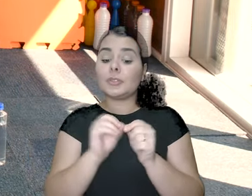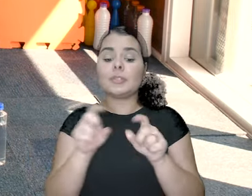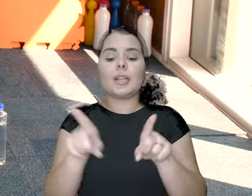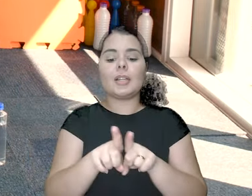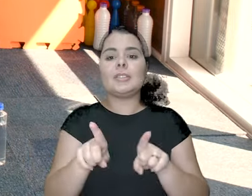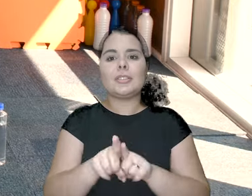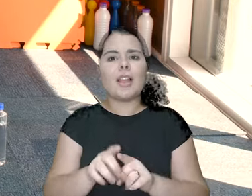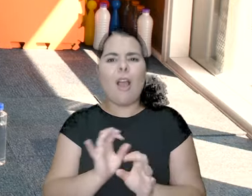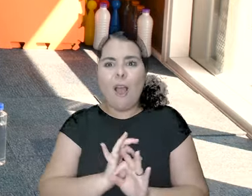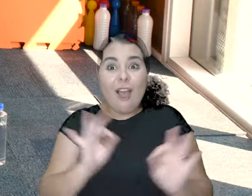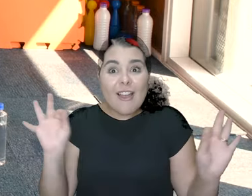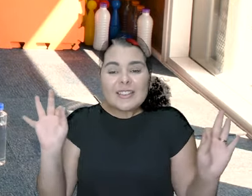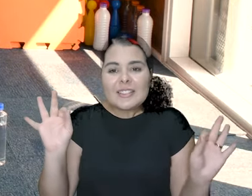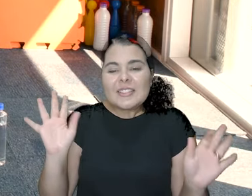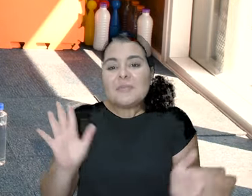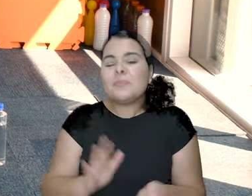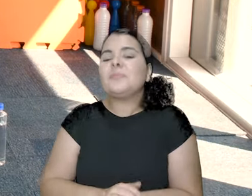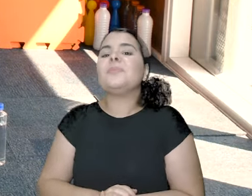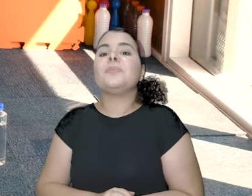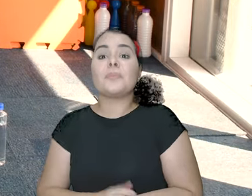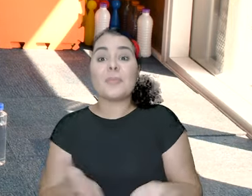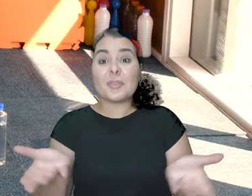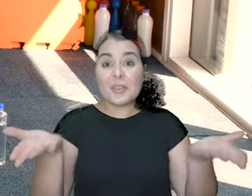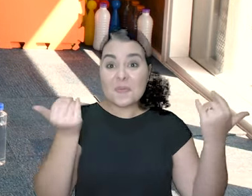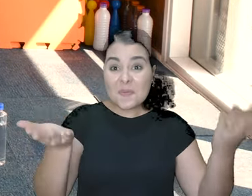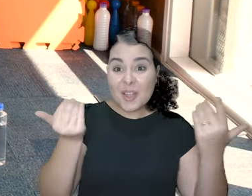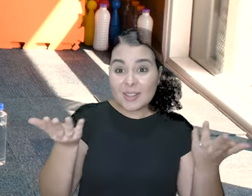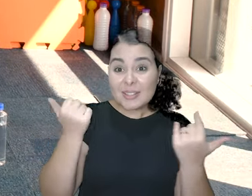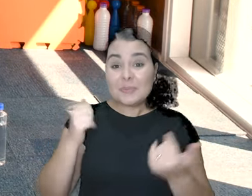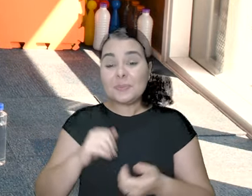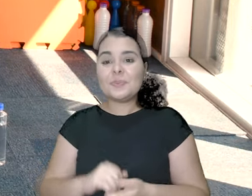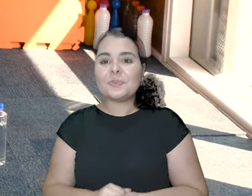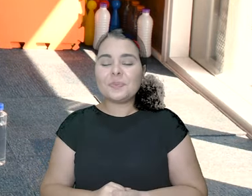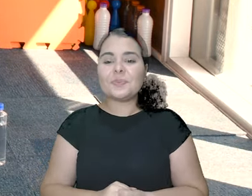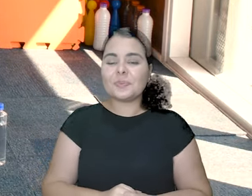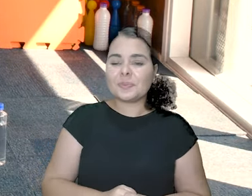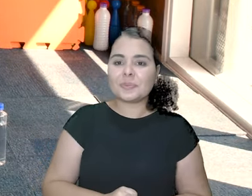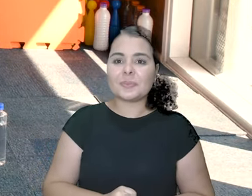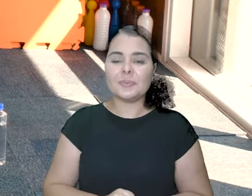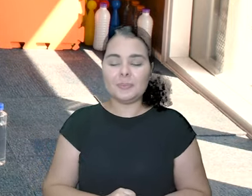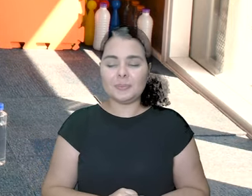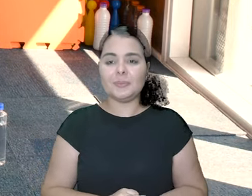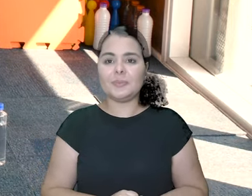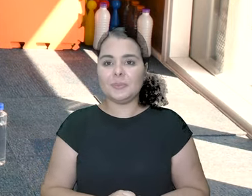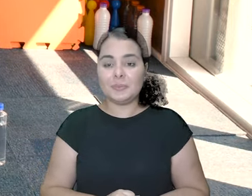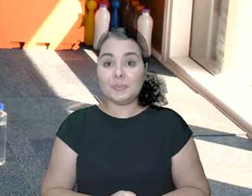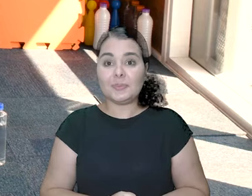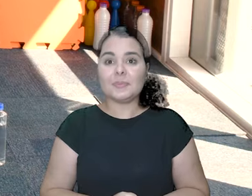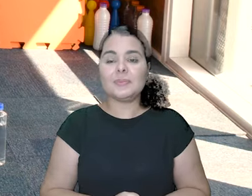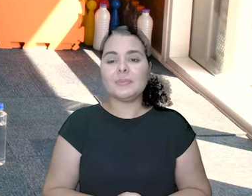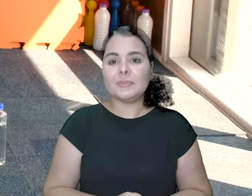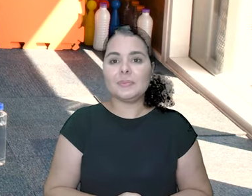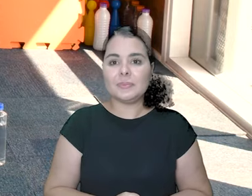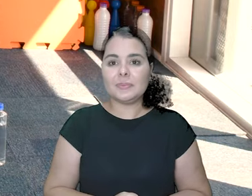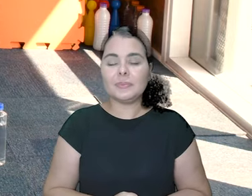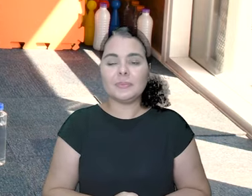Opa! Que delícia. Vamos, gente. Bora!